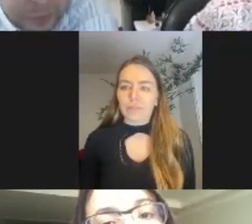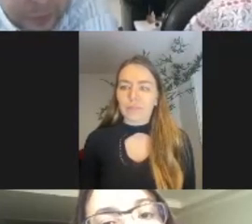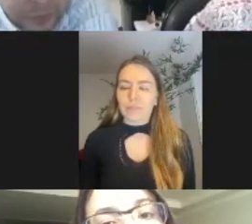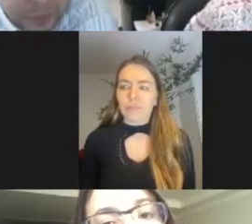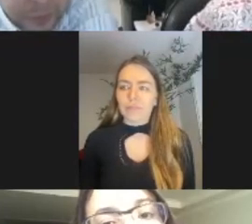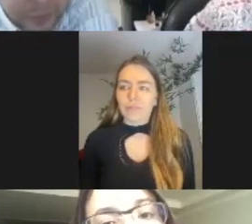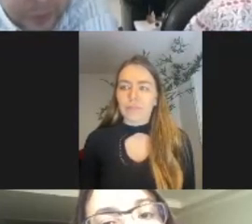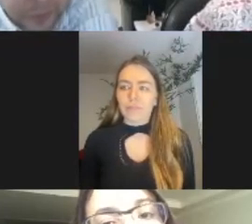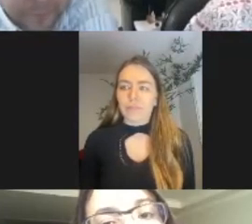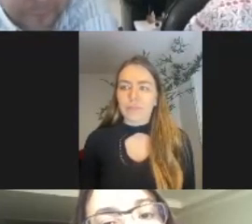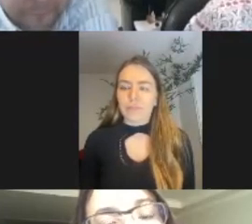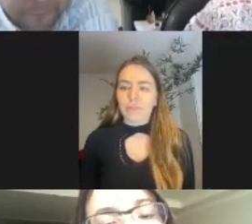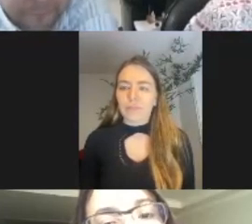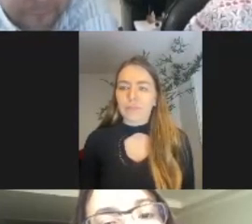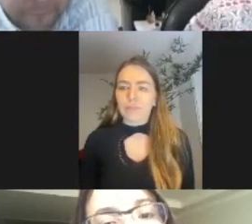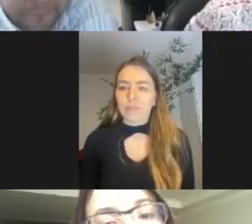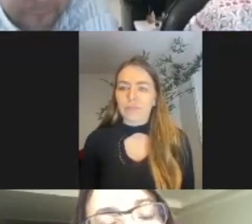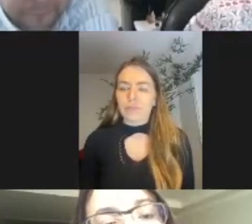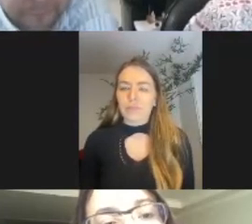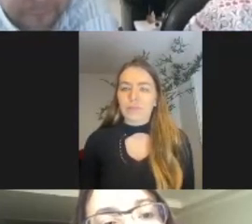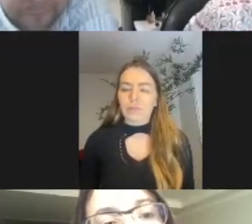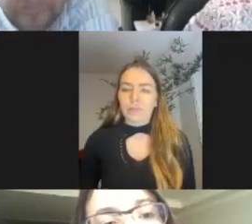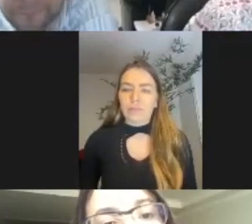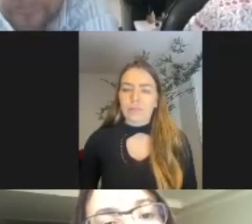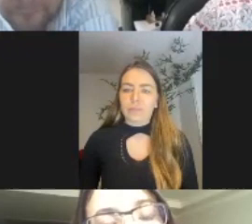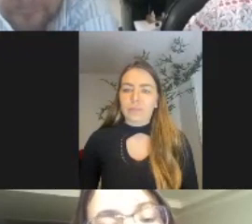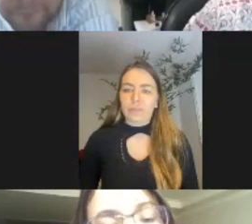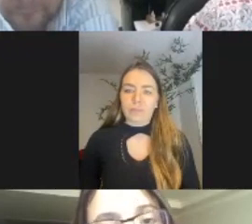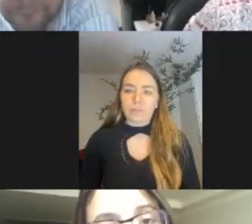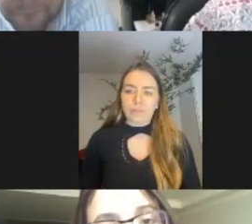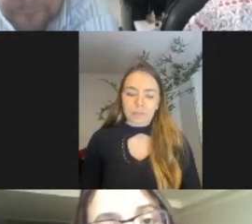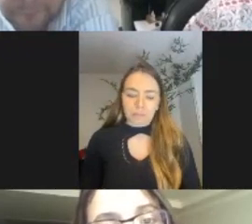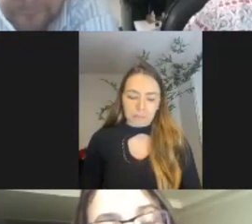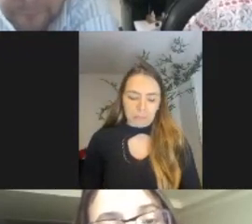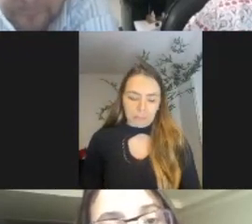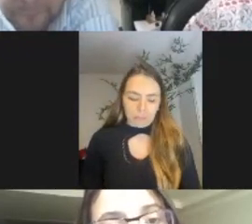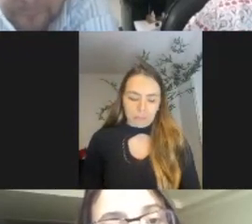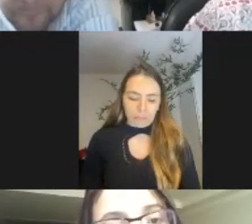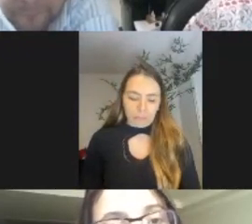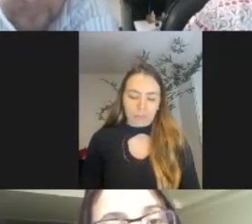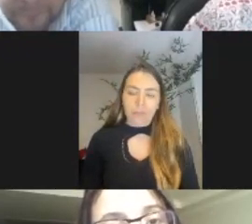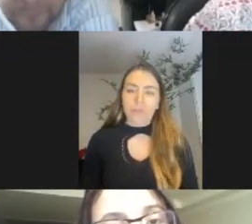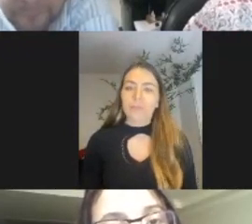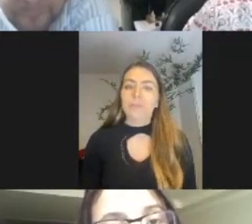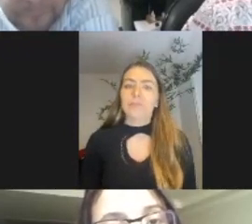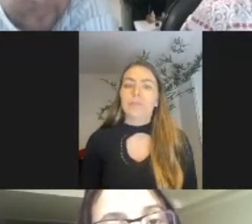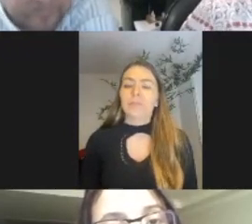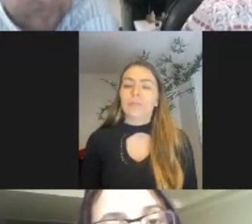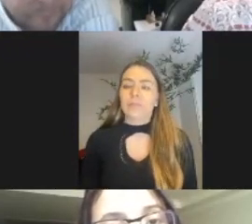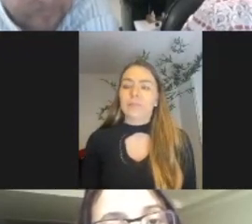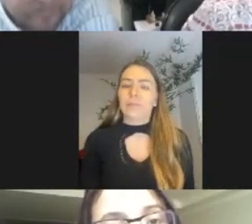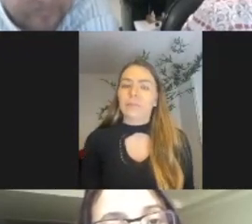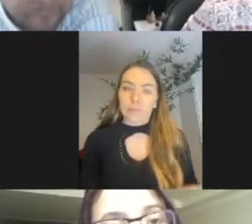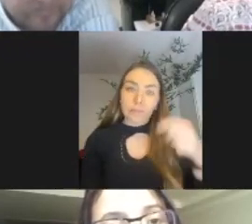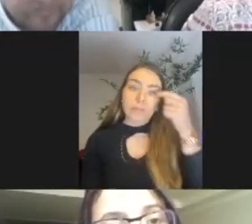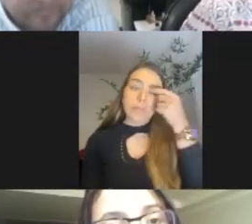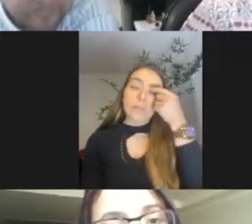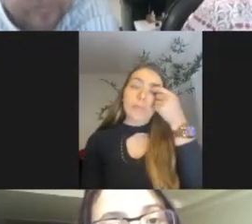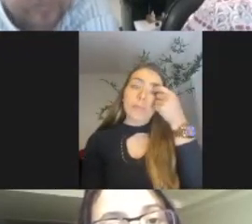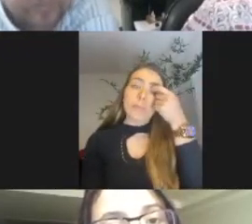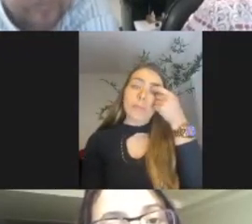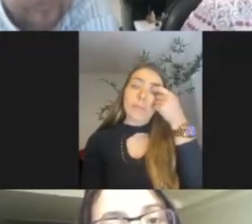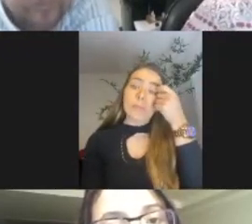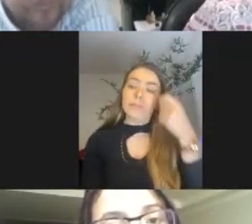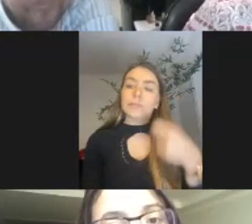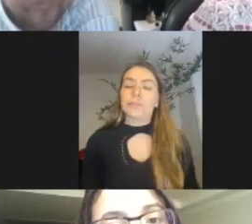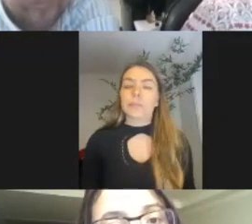ter um cuidado muito grande com a qualidade dos ingredientes. Então, assim, você comprar catupiry mais barato, mussarela